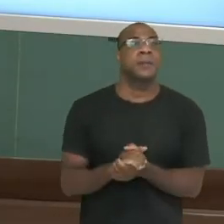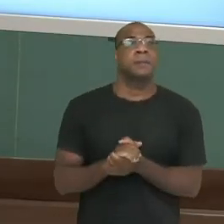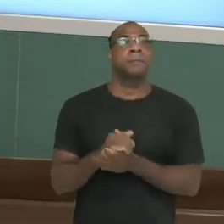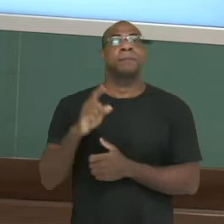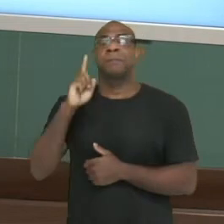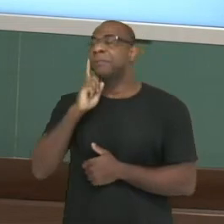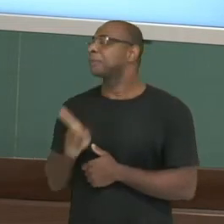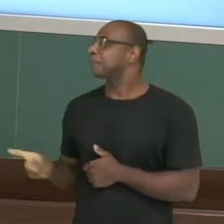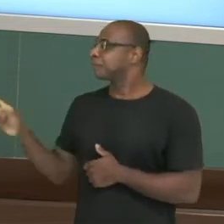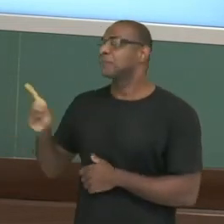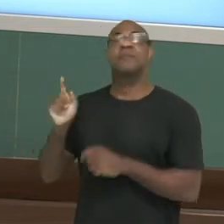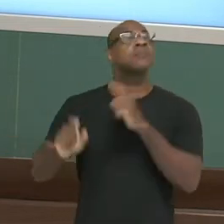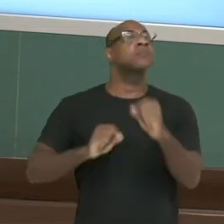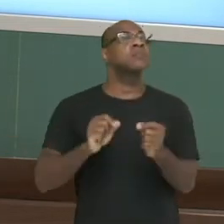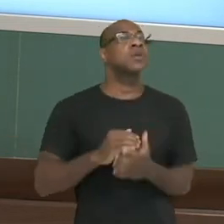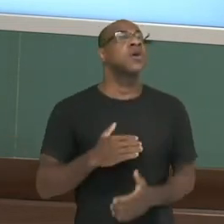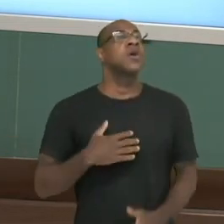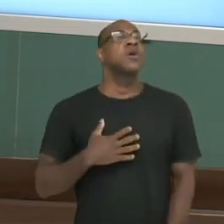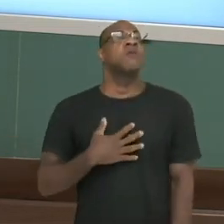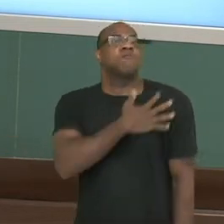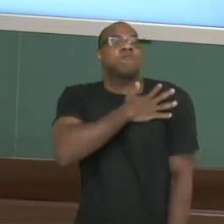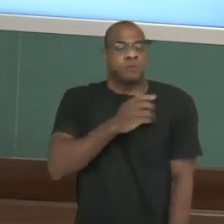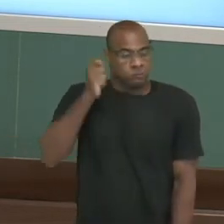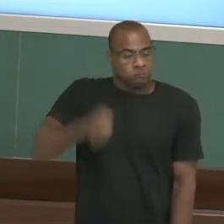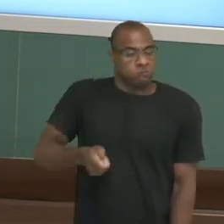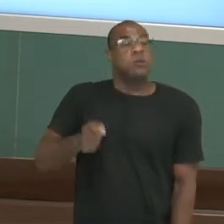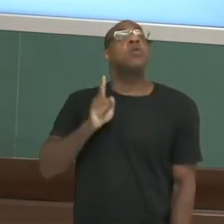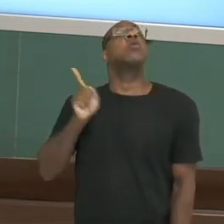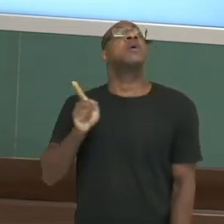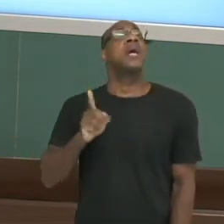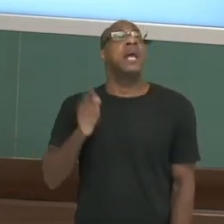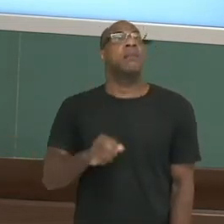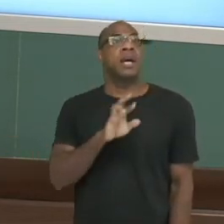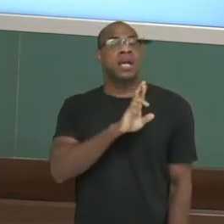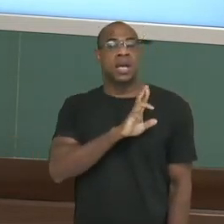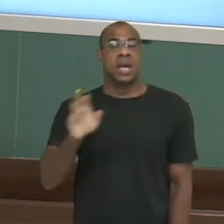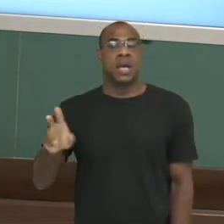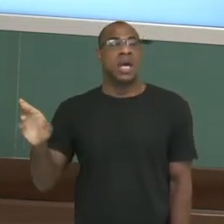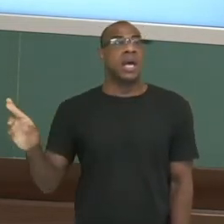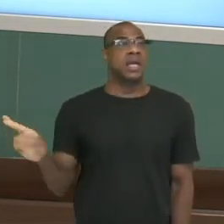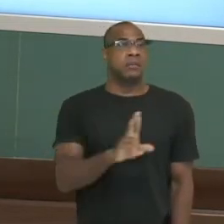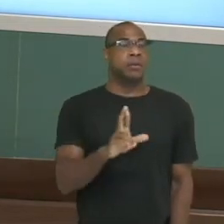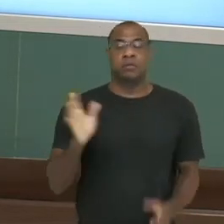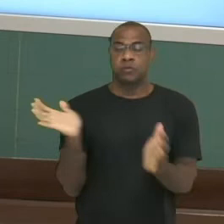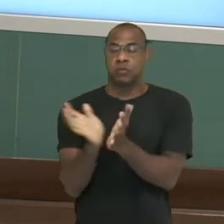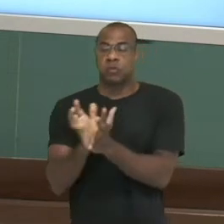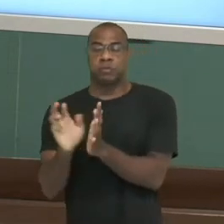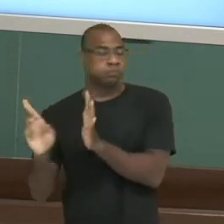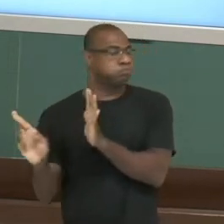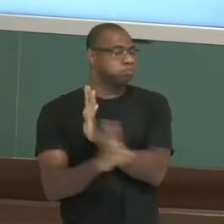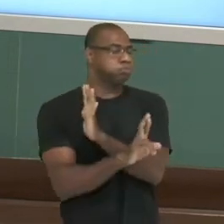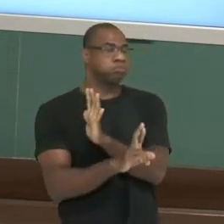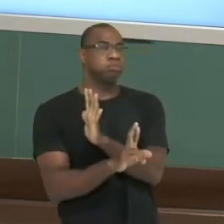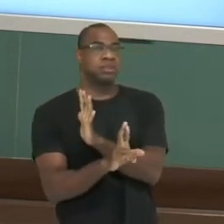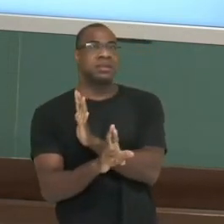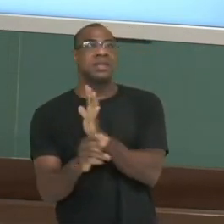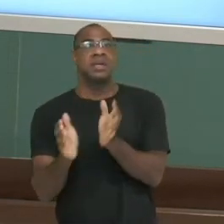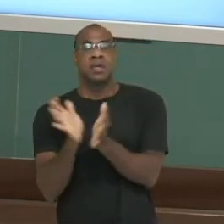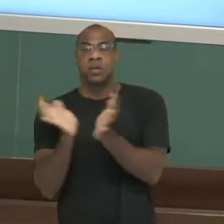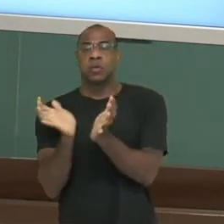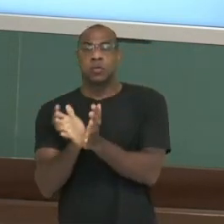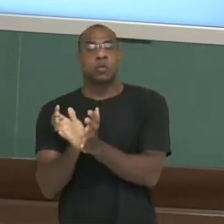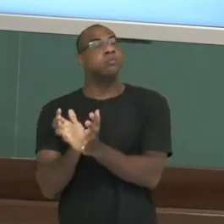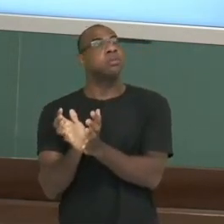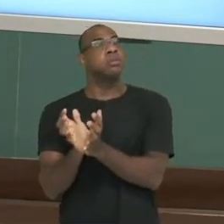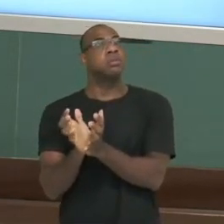endurecimento do regime militar, ele foi muito mais uma resposta à ação de grupos guerrilheiros. Sim, grupos de guerrilha armada. E